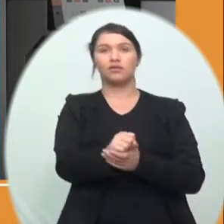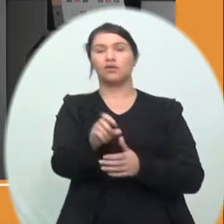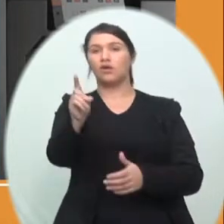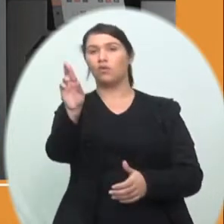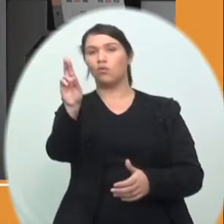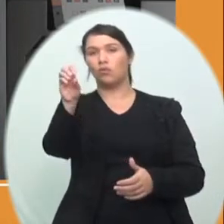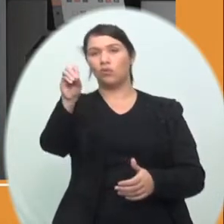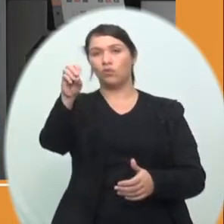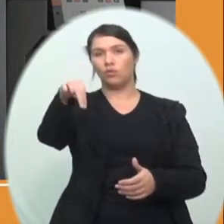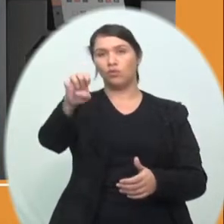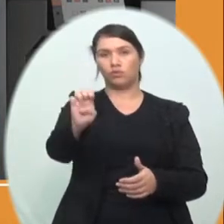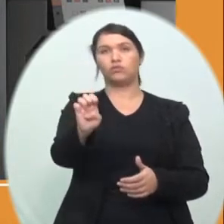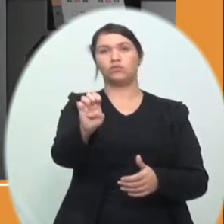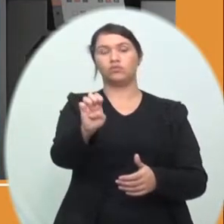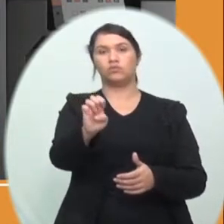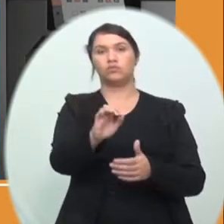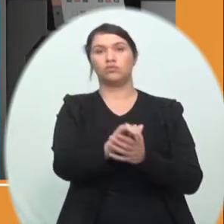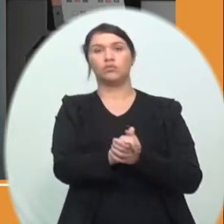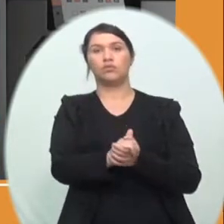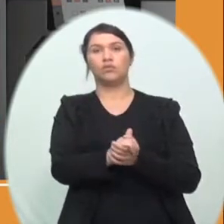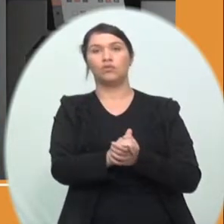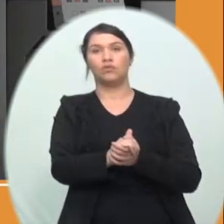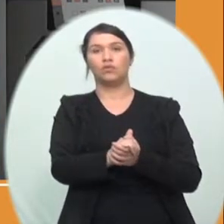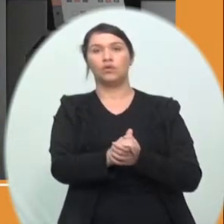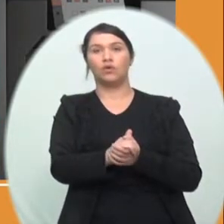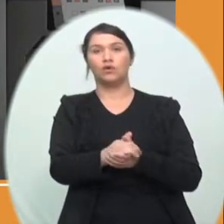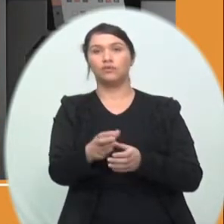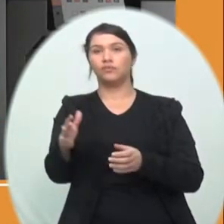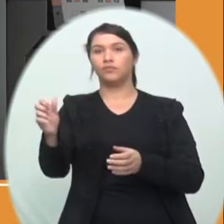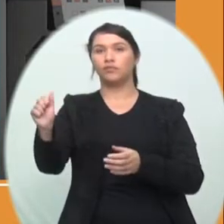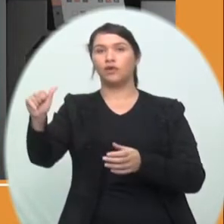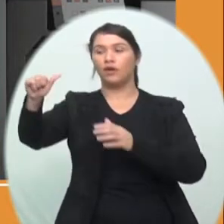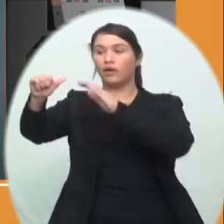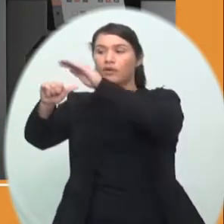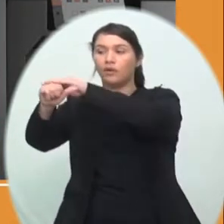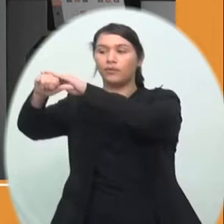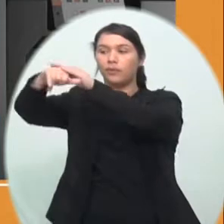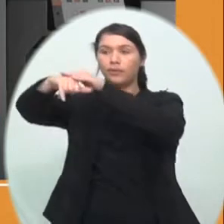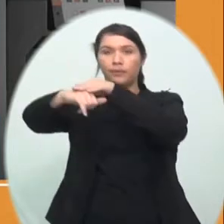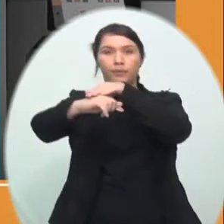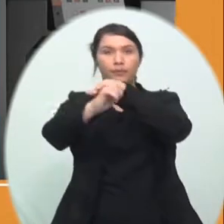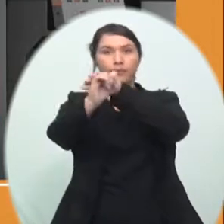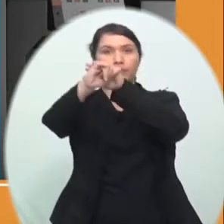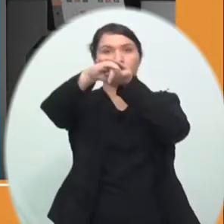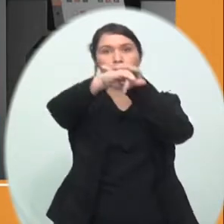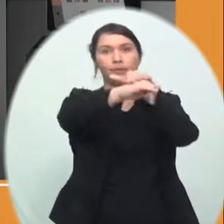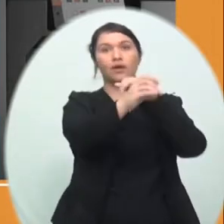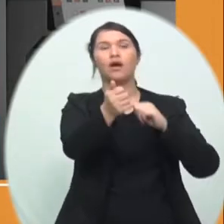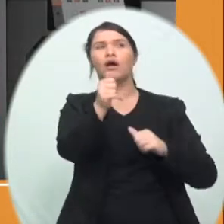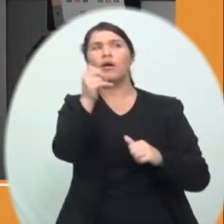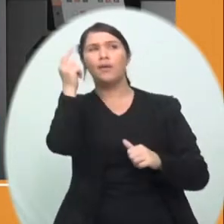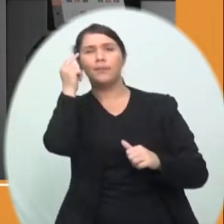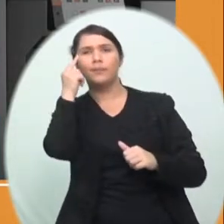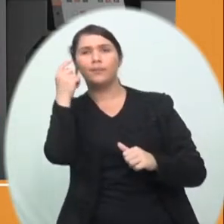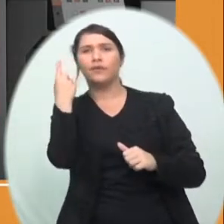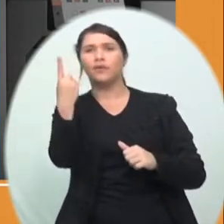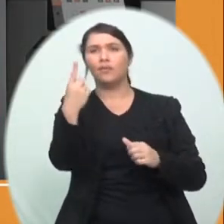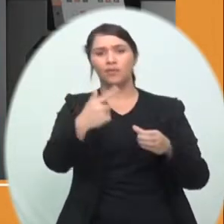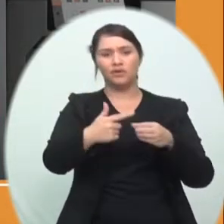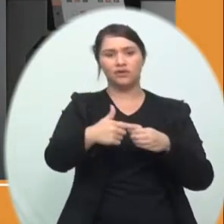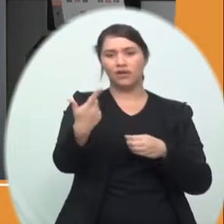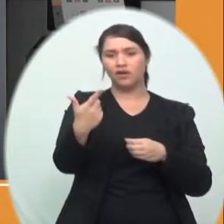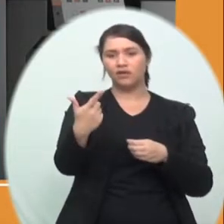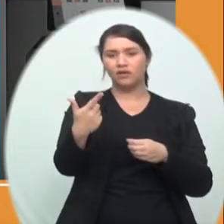vai impactar onde? Na transportadora. A gente já imaginou uma cidade sem caminhão? Sem precisar ter gente para ter caminhão